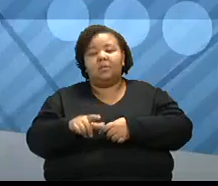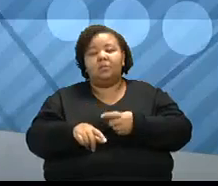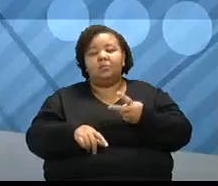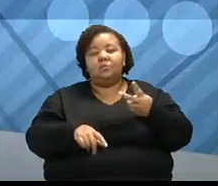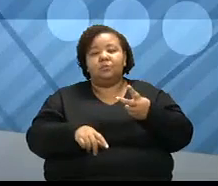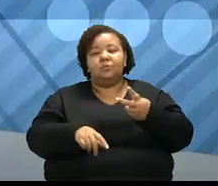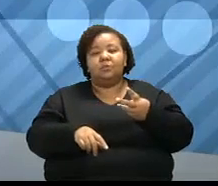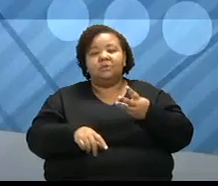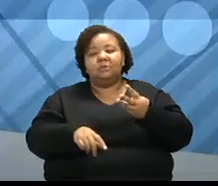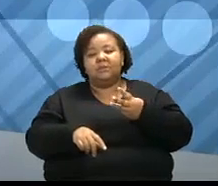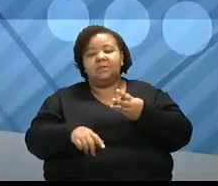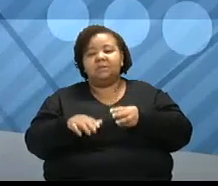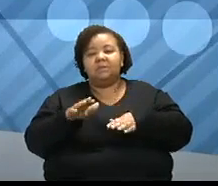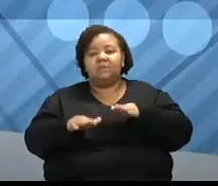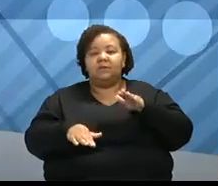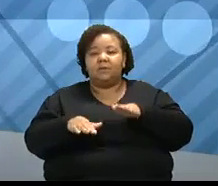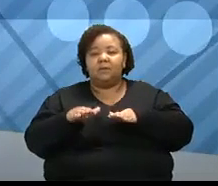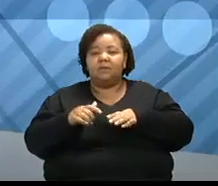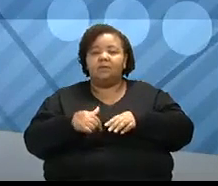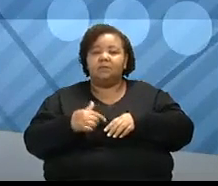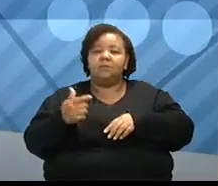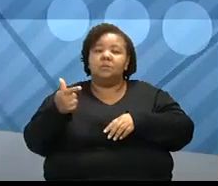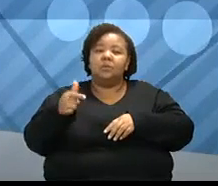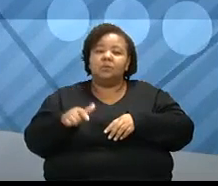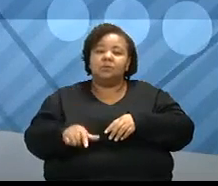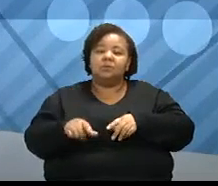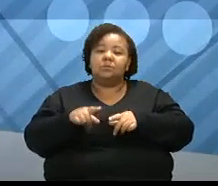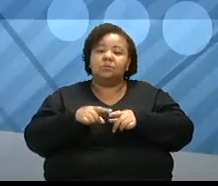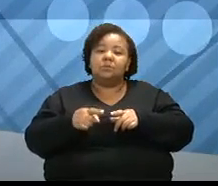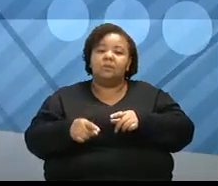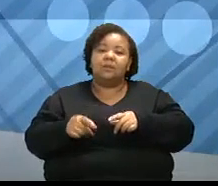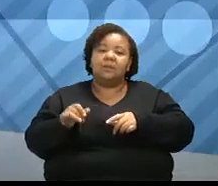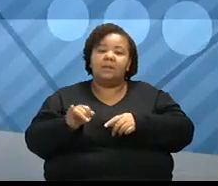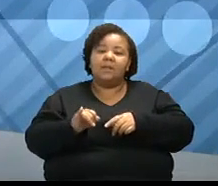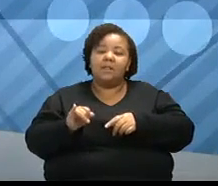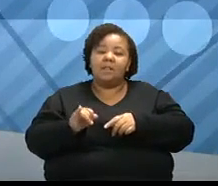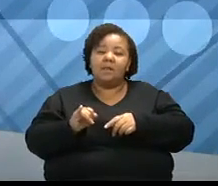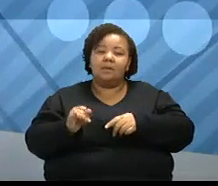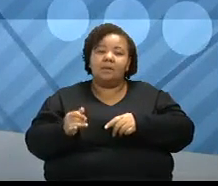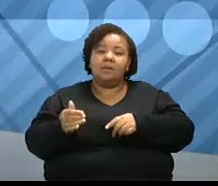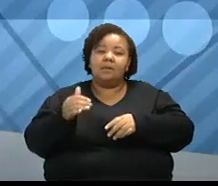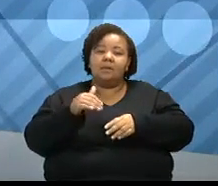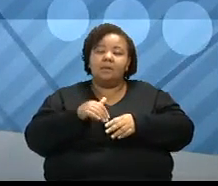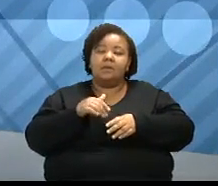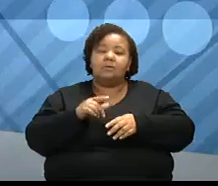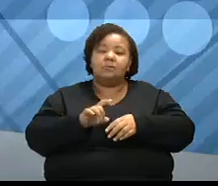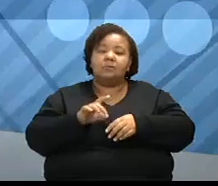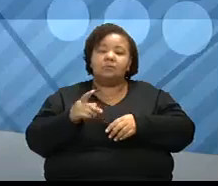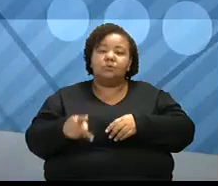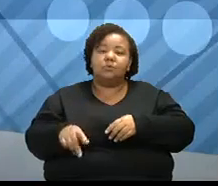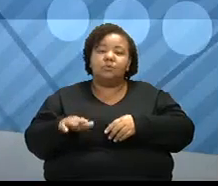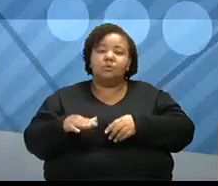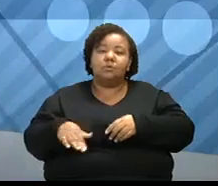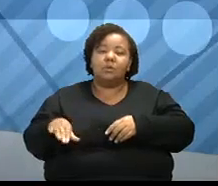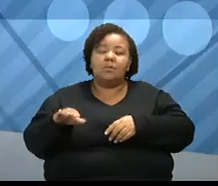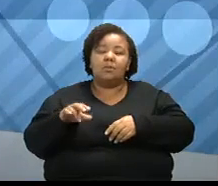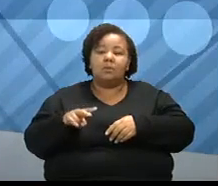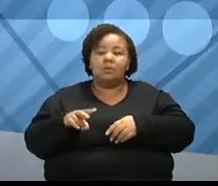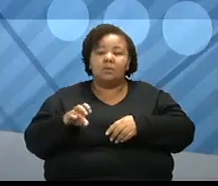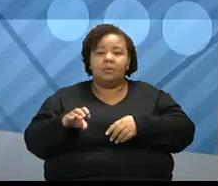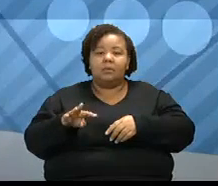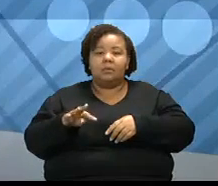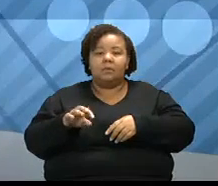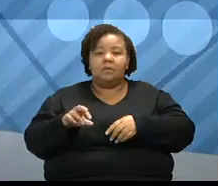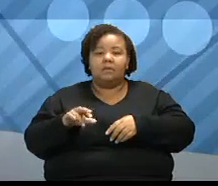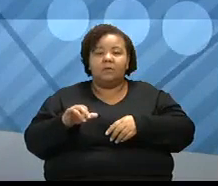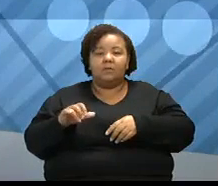3 variáveis reais, eu consigo calcular uma integral de linha sobre um campo vetorial, que é um